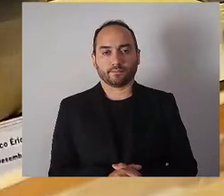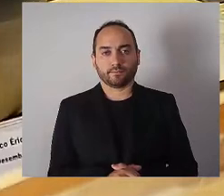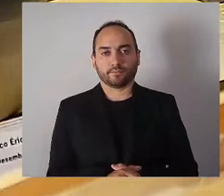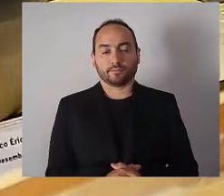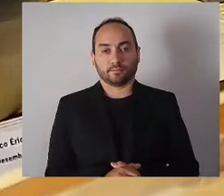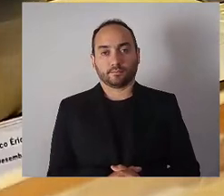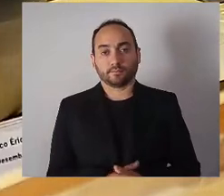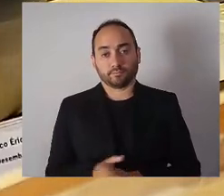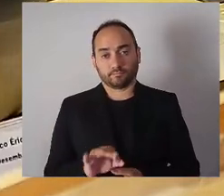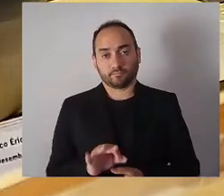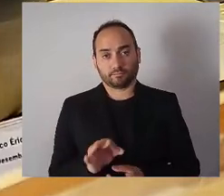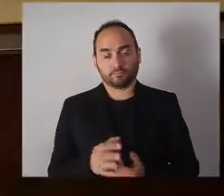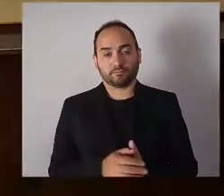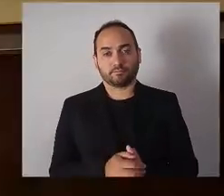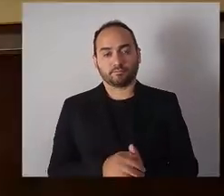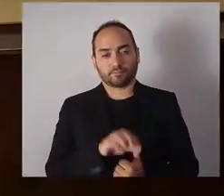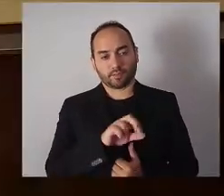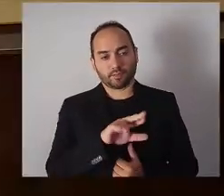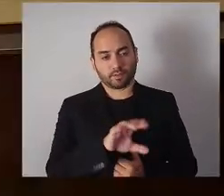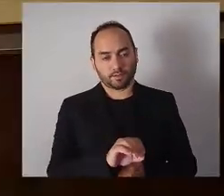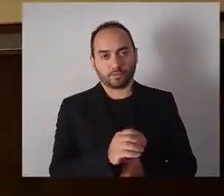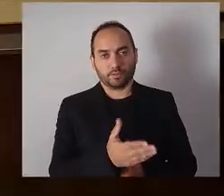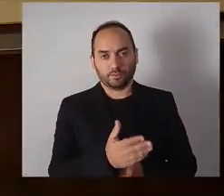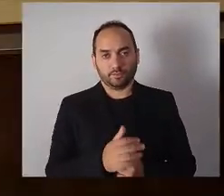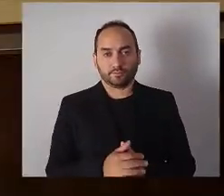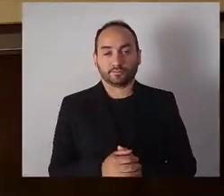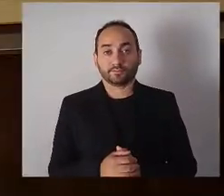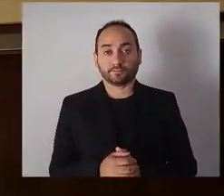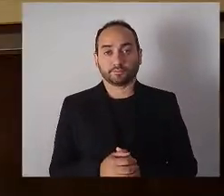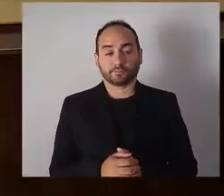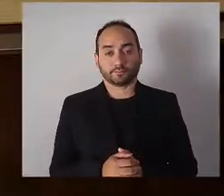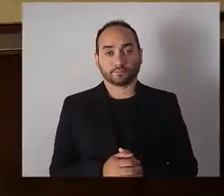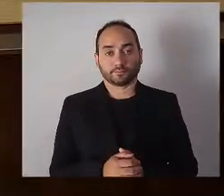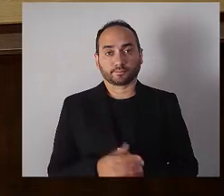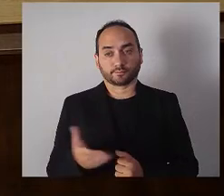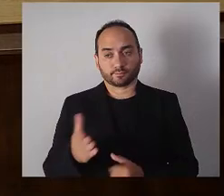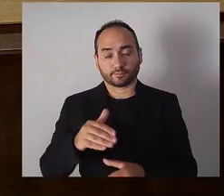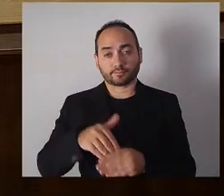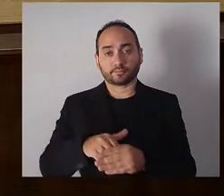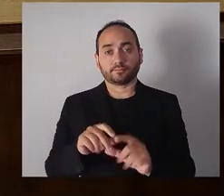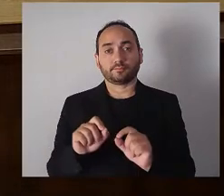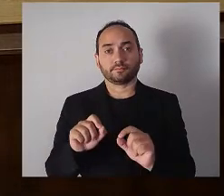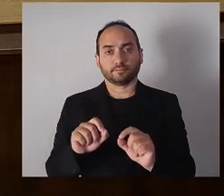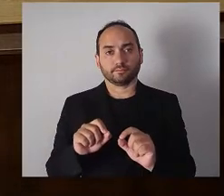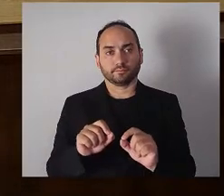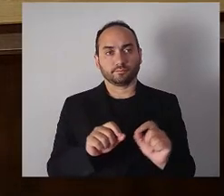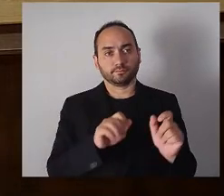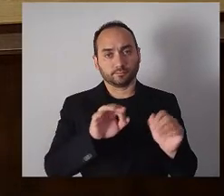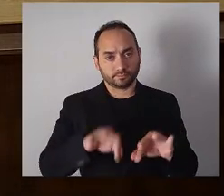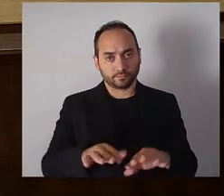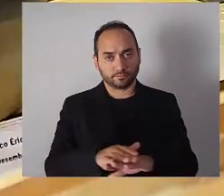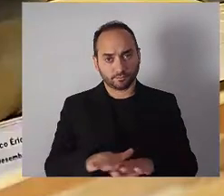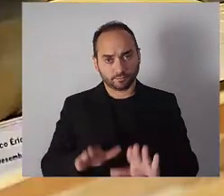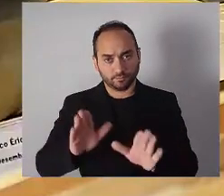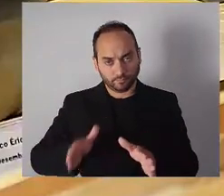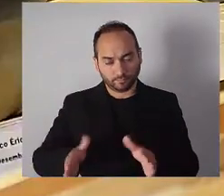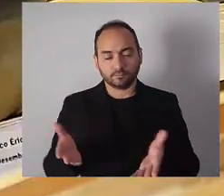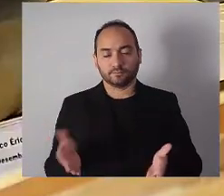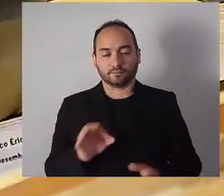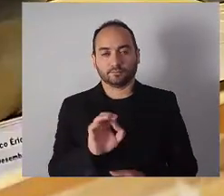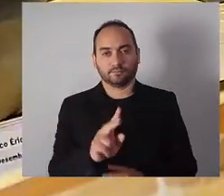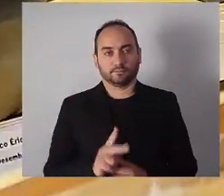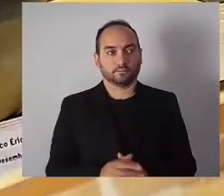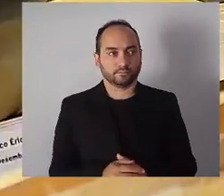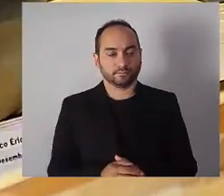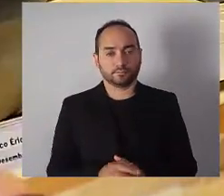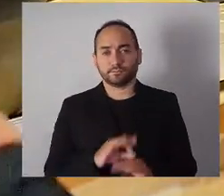Pois não, desembargador Érico. O senhor está votando já no mérito. É o mérito, senhor presidente. Mérito.